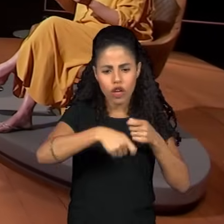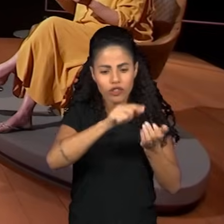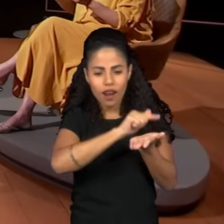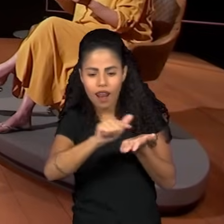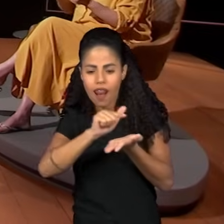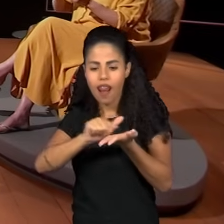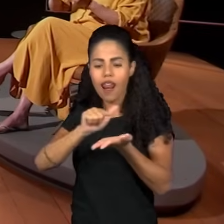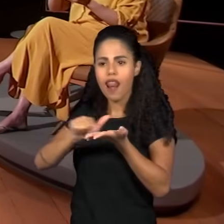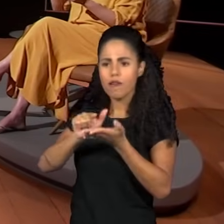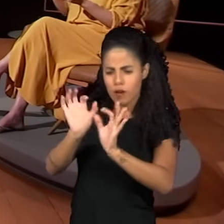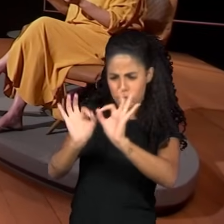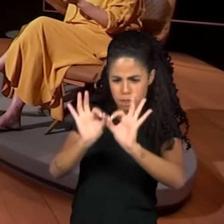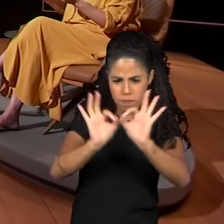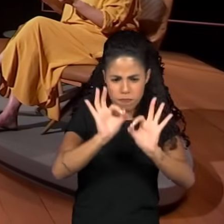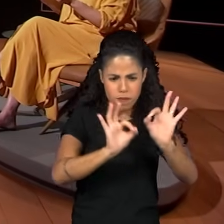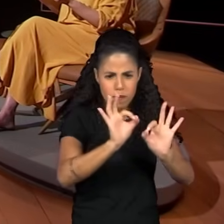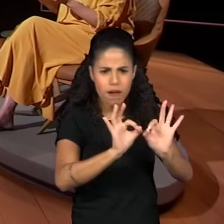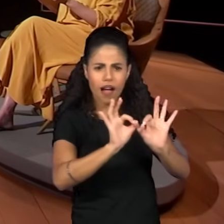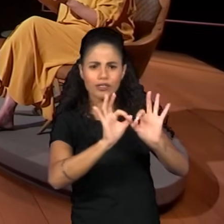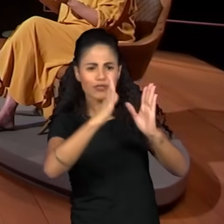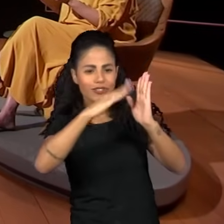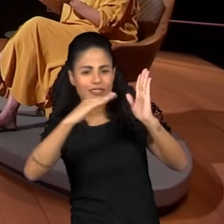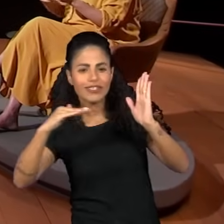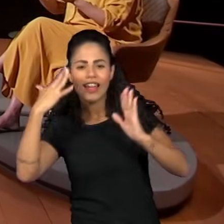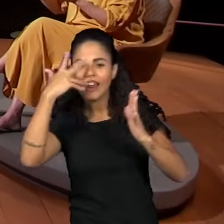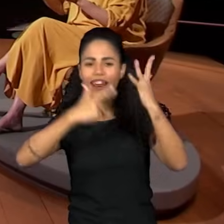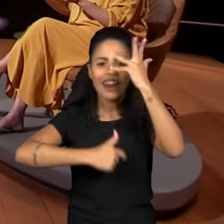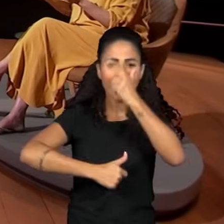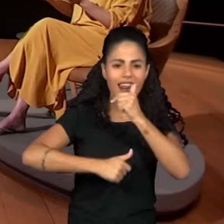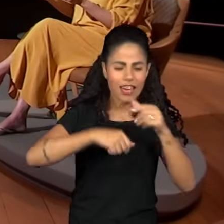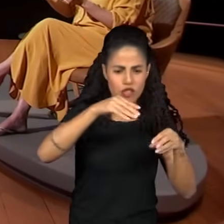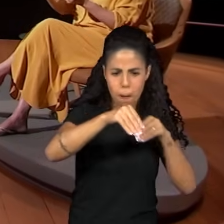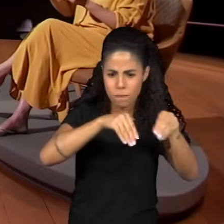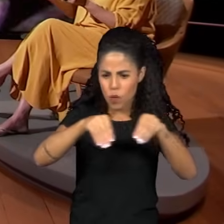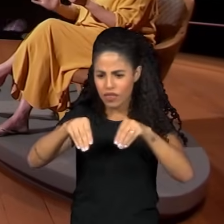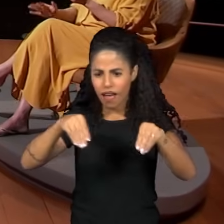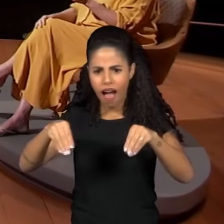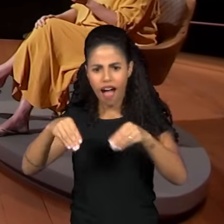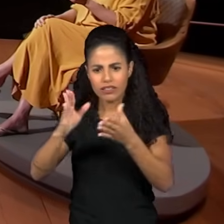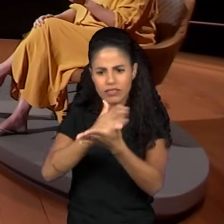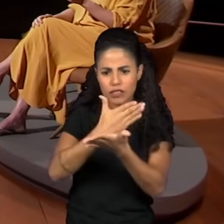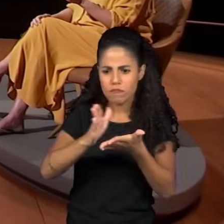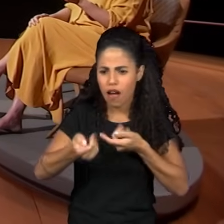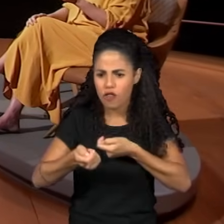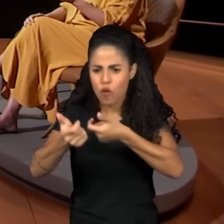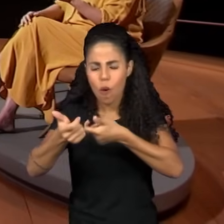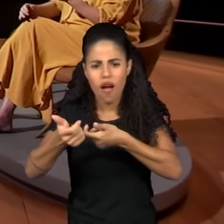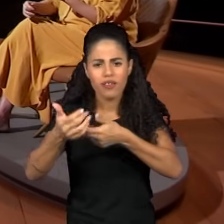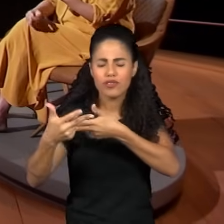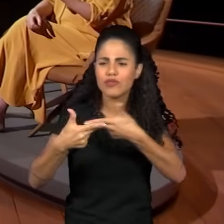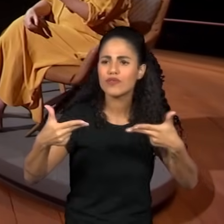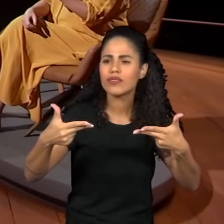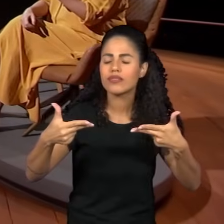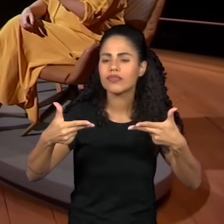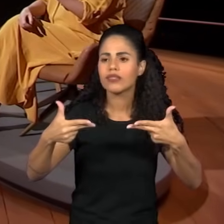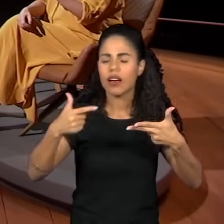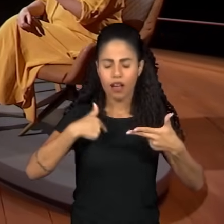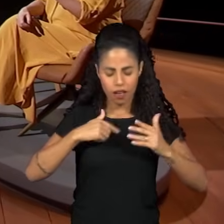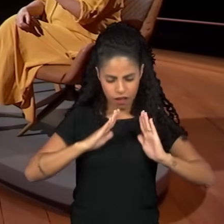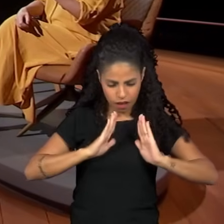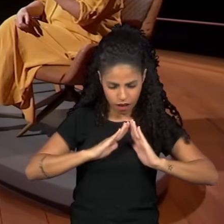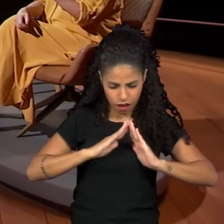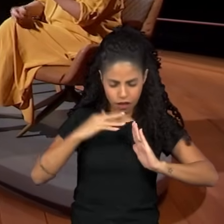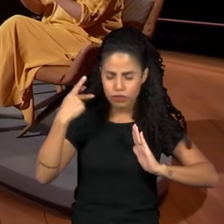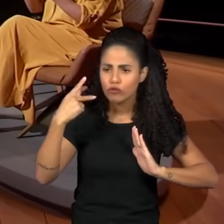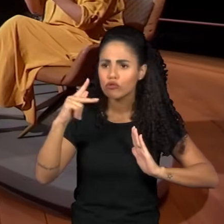arruma, organiza, decora. Muda de lugar, separa para doar. Faz da tua